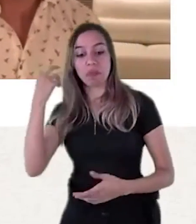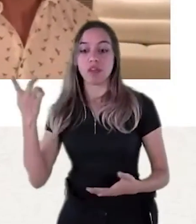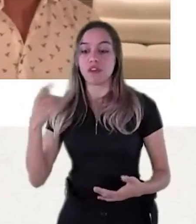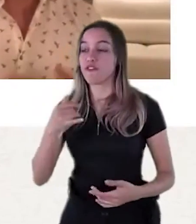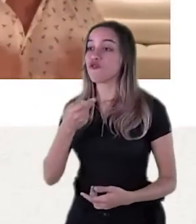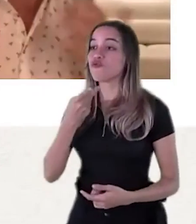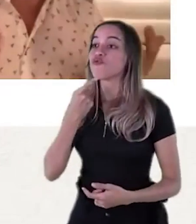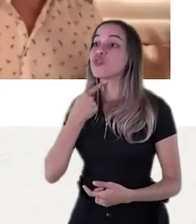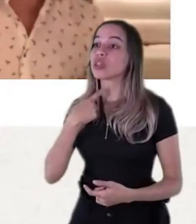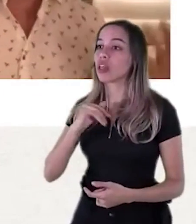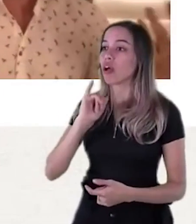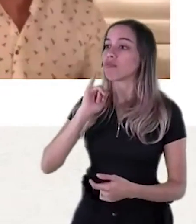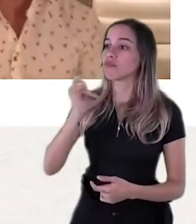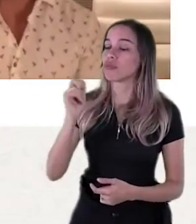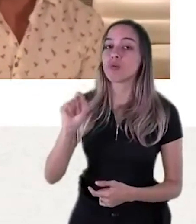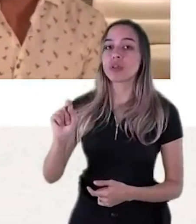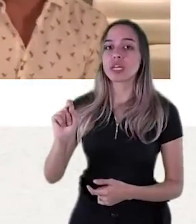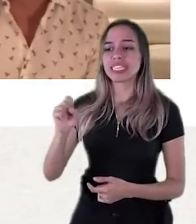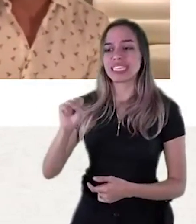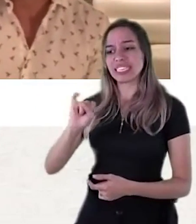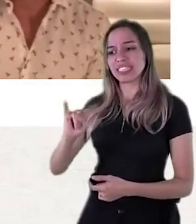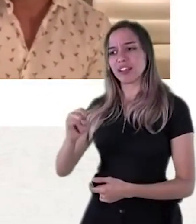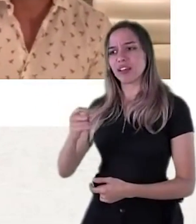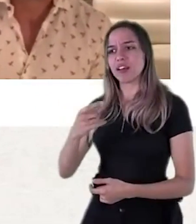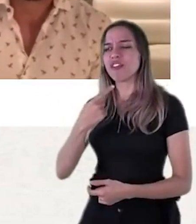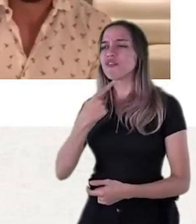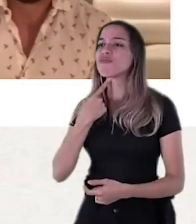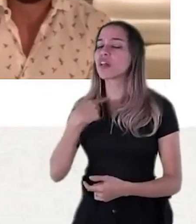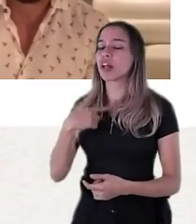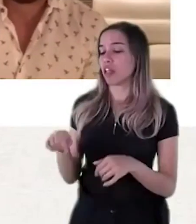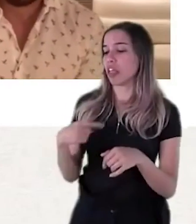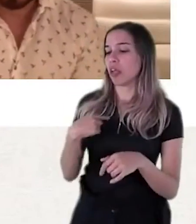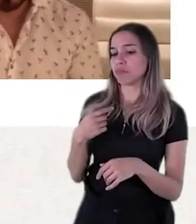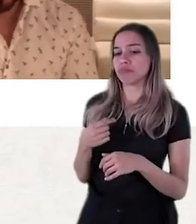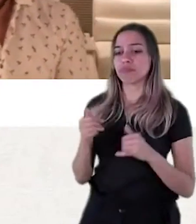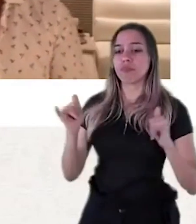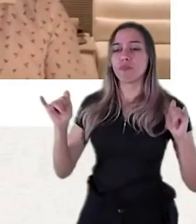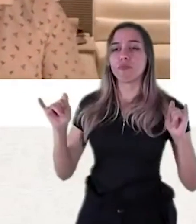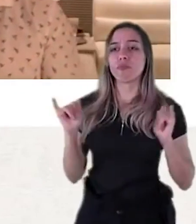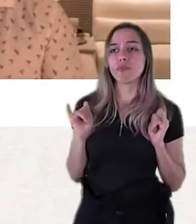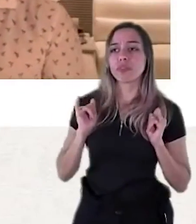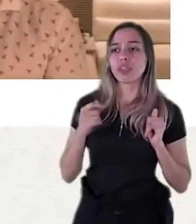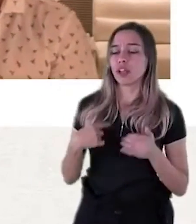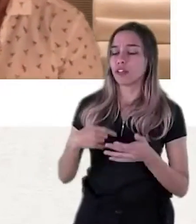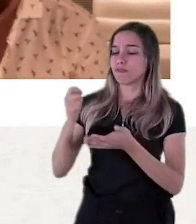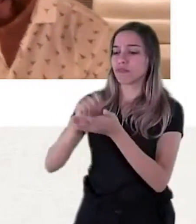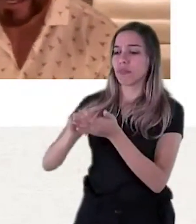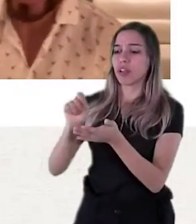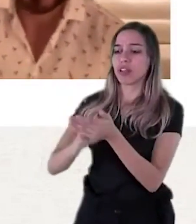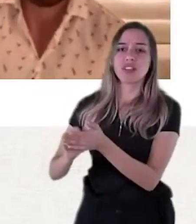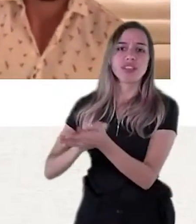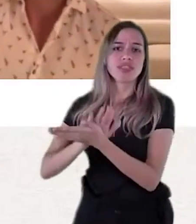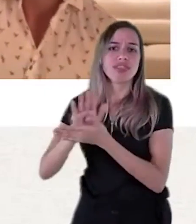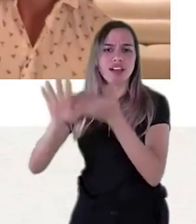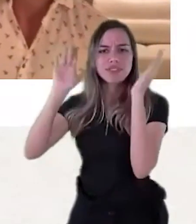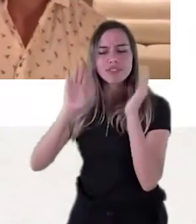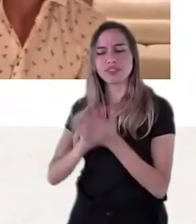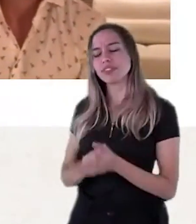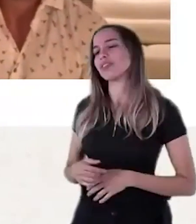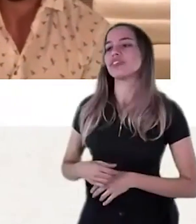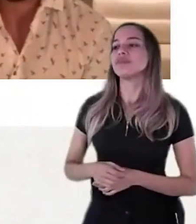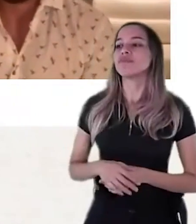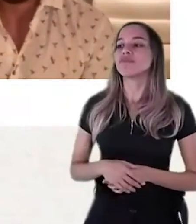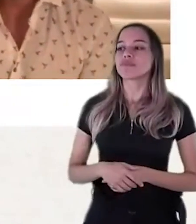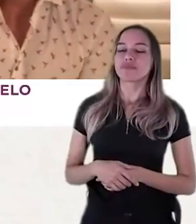quis dizer com esse livro? Se eu soubesse dizer, eu não teria escrito. Para que você escreveu se eu soubesse o que você queria dizer? Essa é a melhor resposta que existe para essa